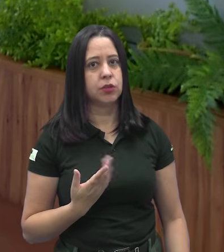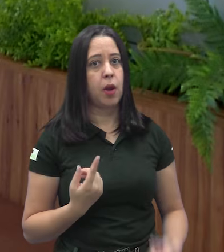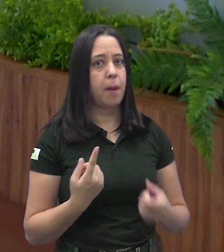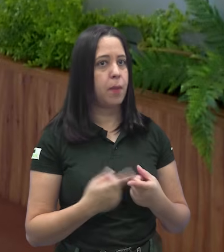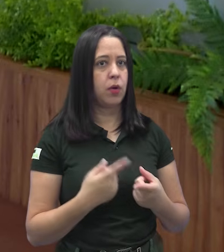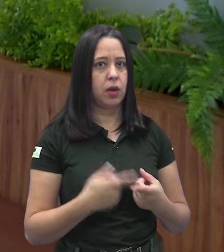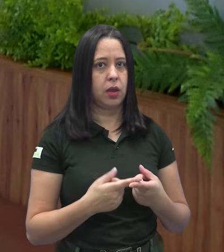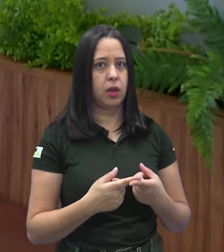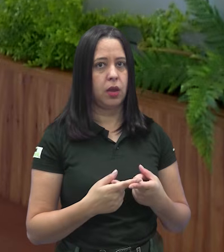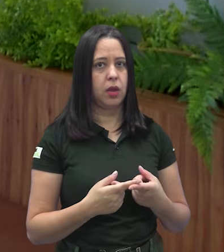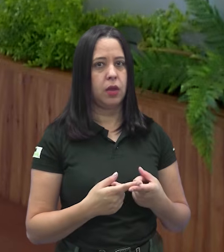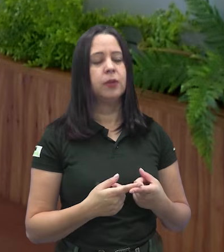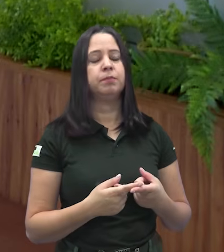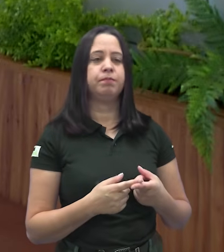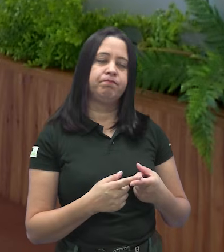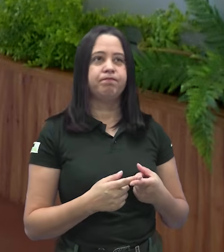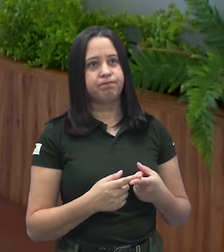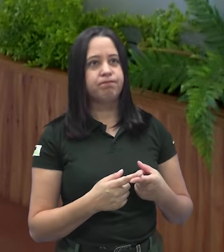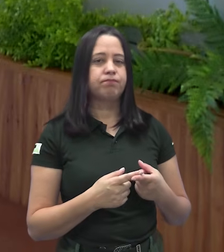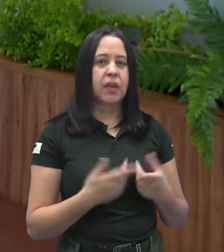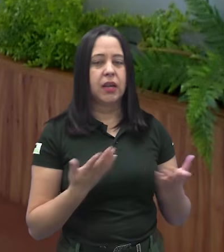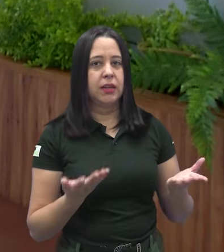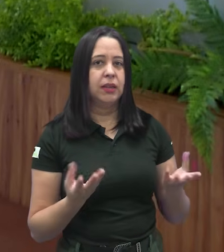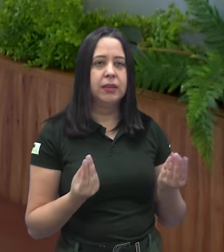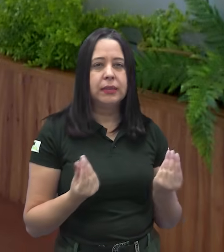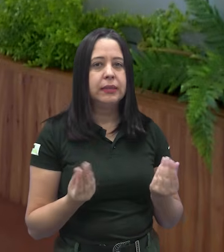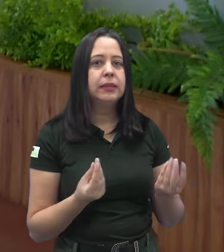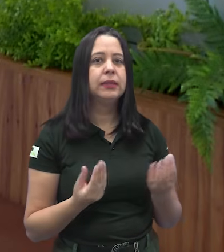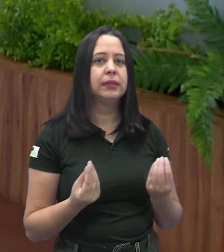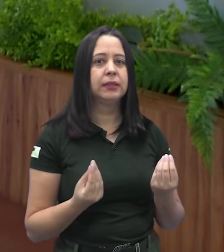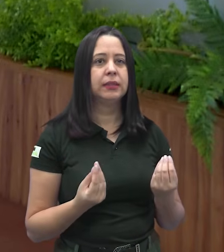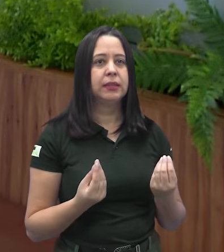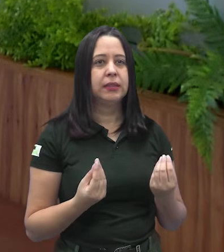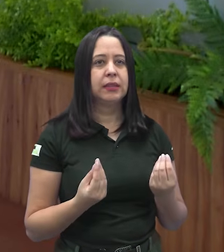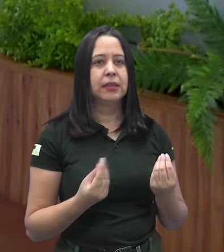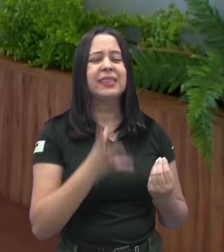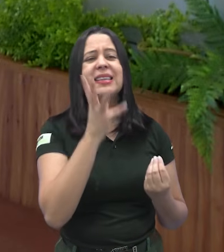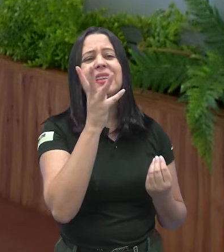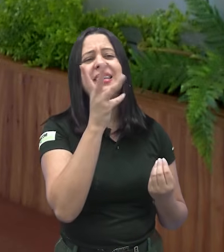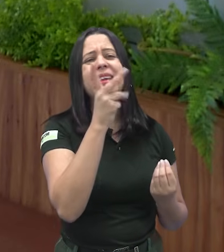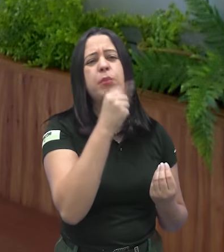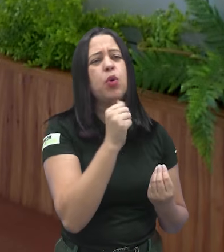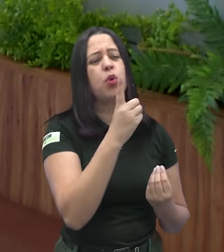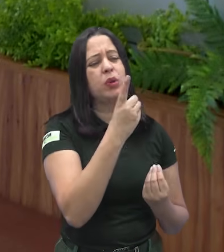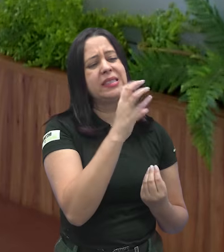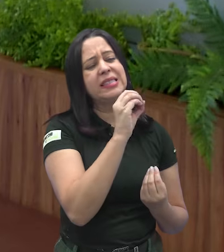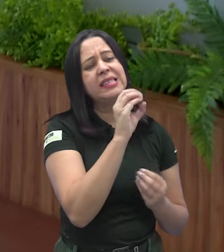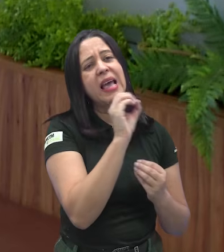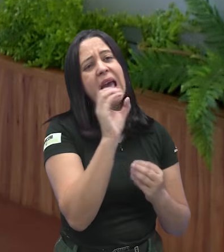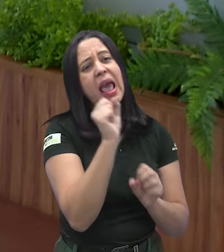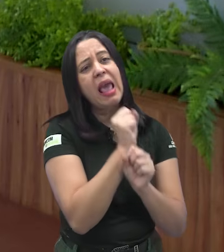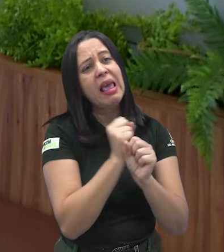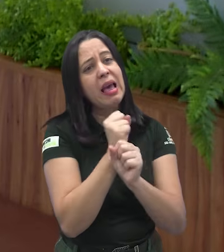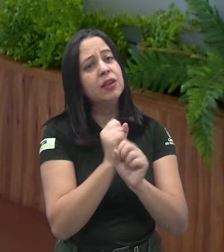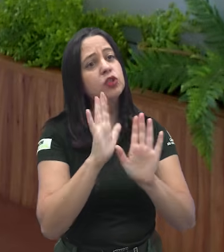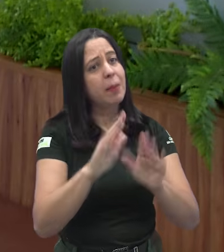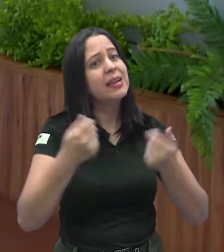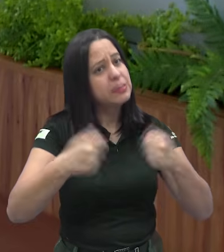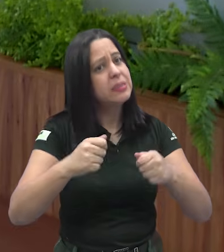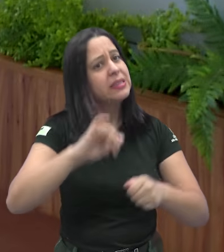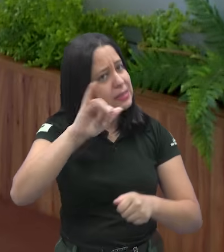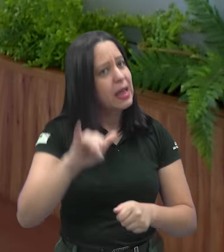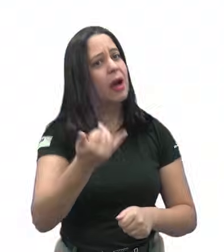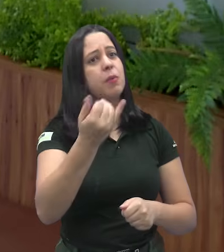mesmo sendo 100 anos praticamente desse voto ser constituído para as mulheres, é